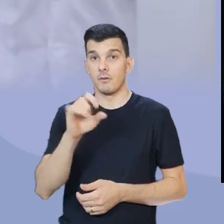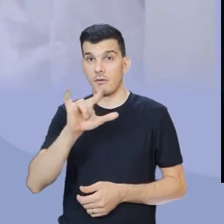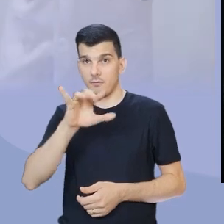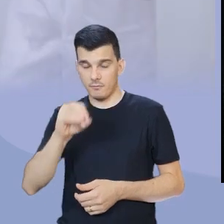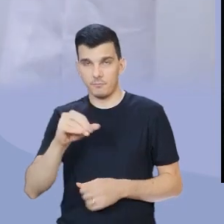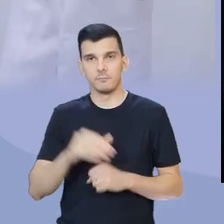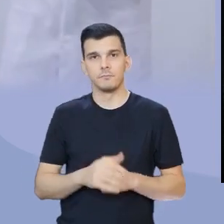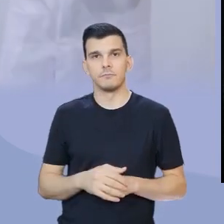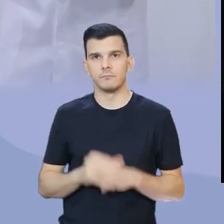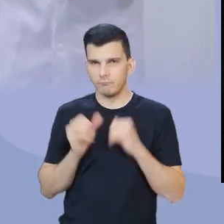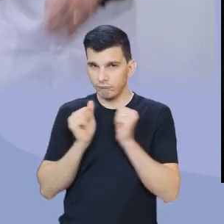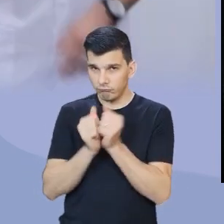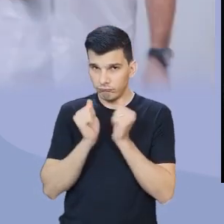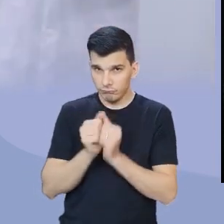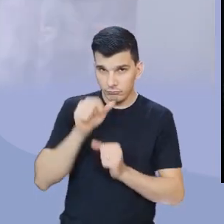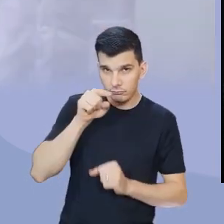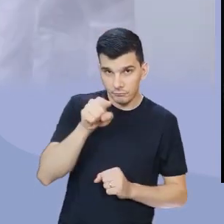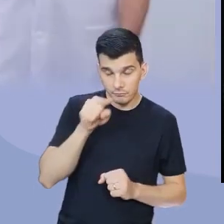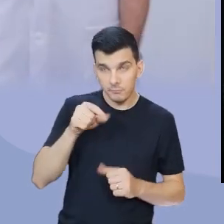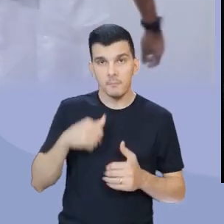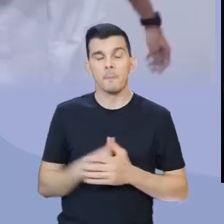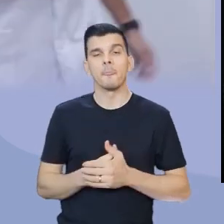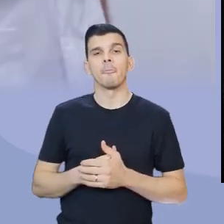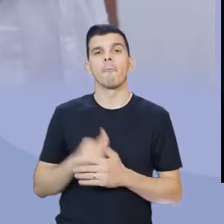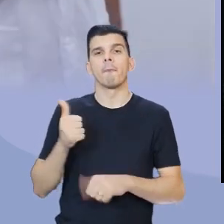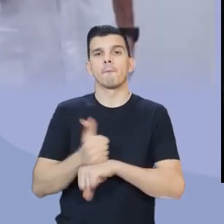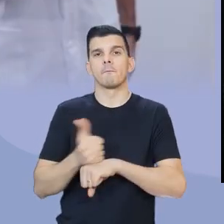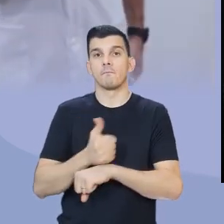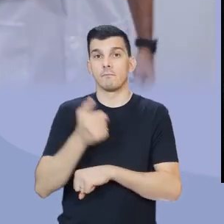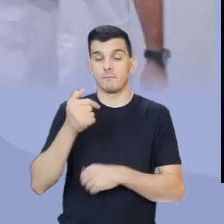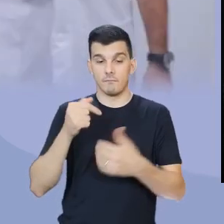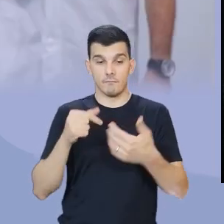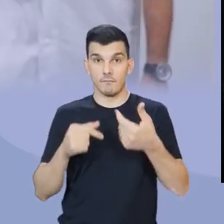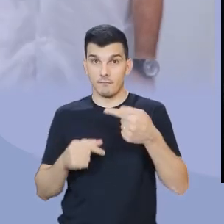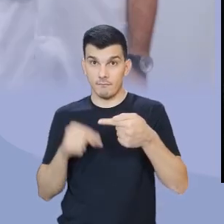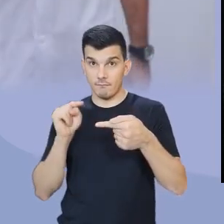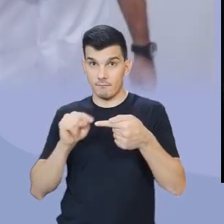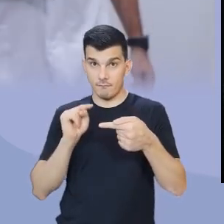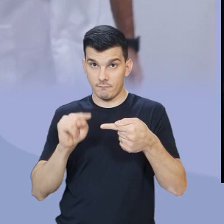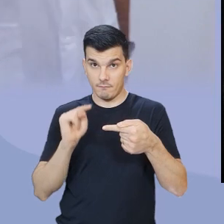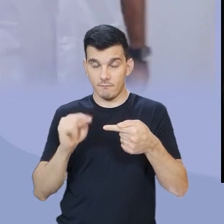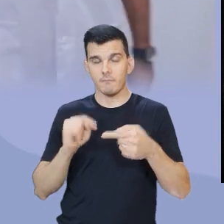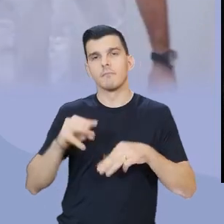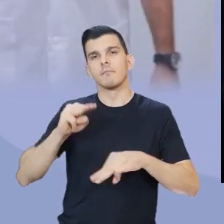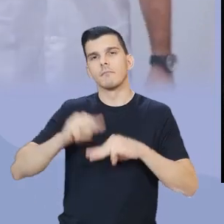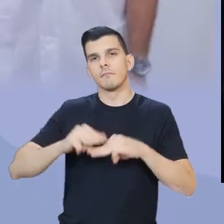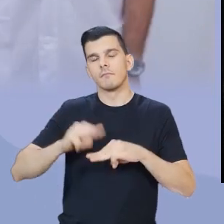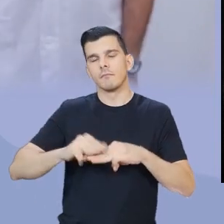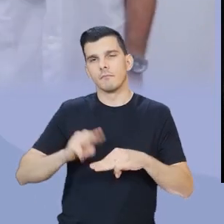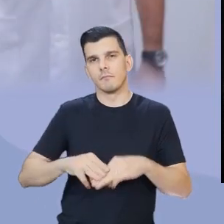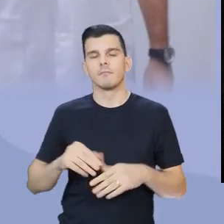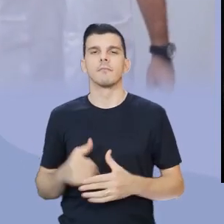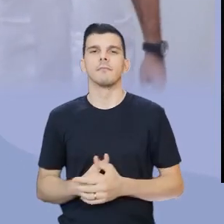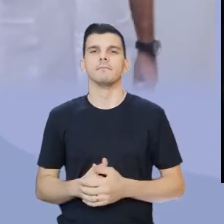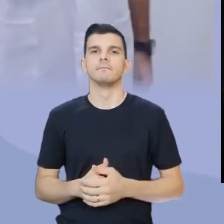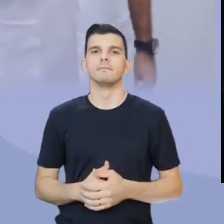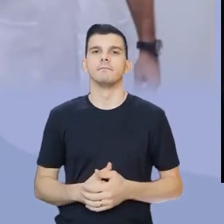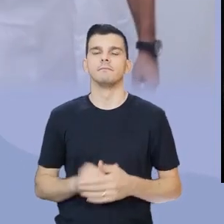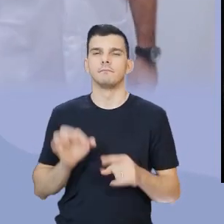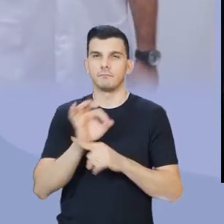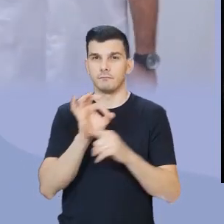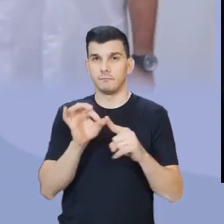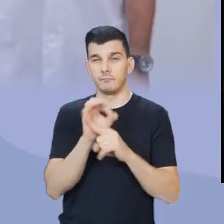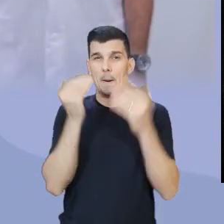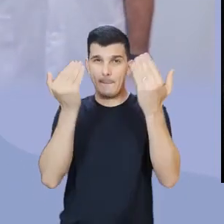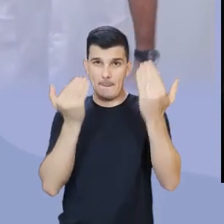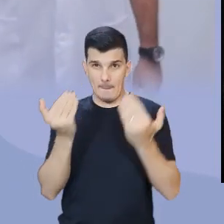com você, eu e você, fechamento. Vamos aqui na competência 7, vamos fazer mais uma questão de matemática na competência 7,